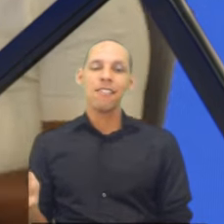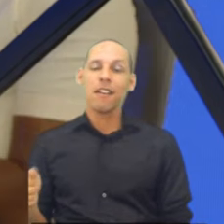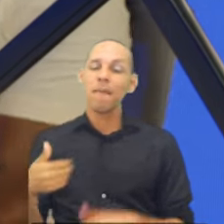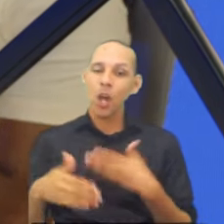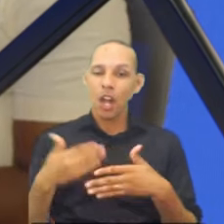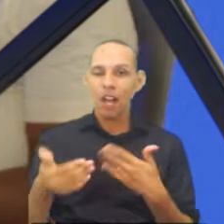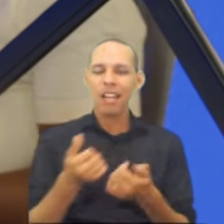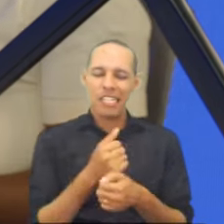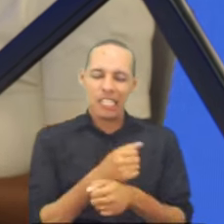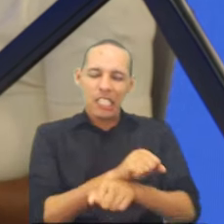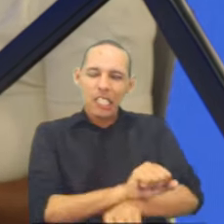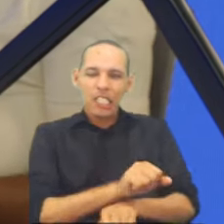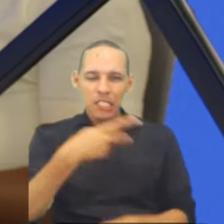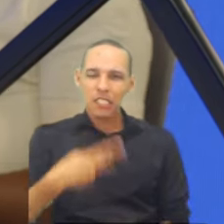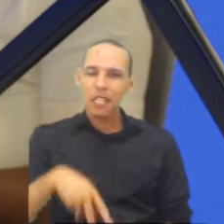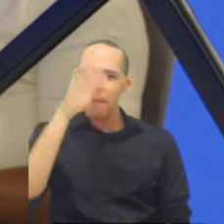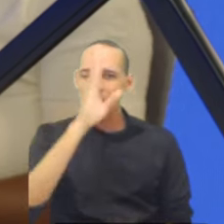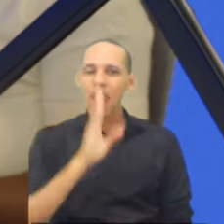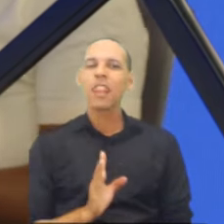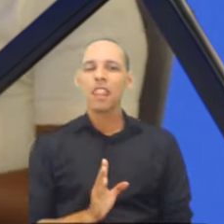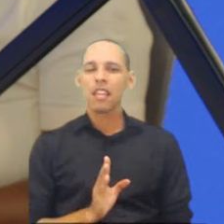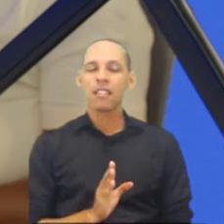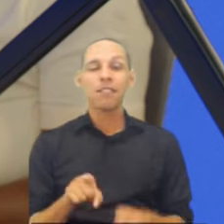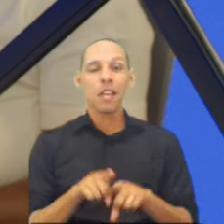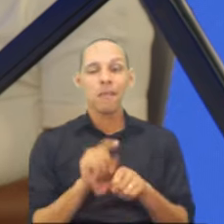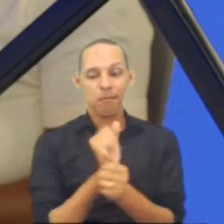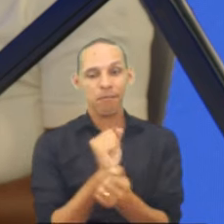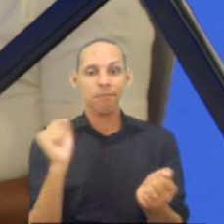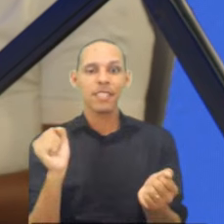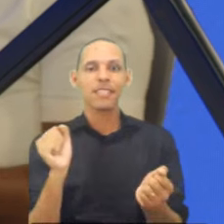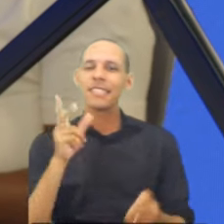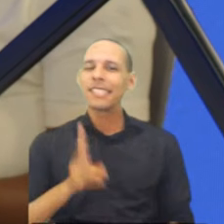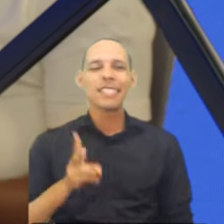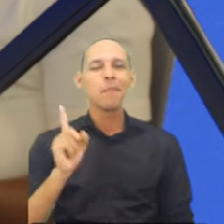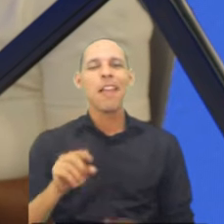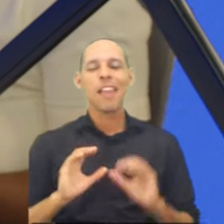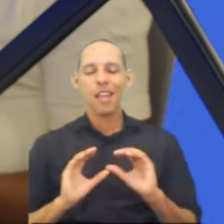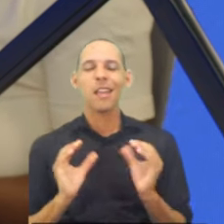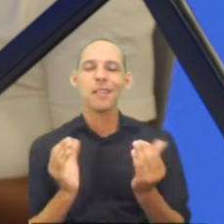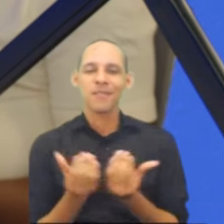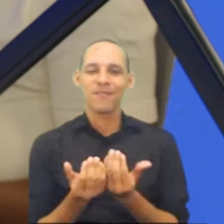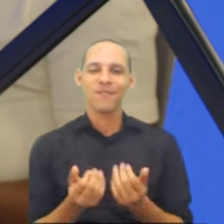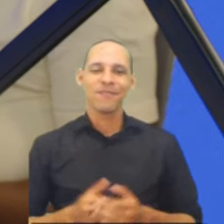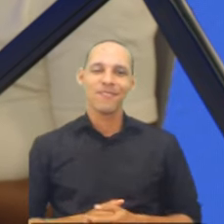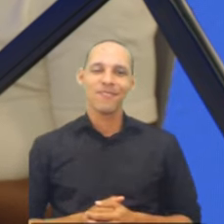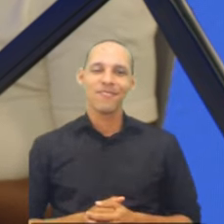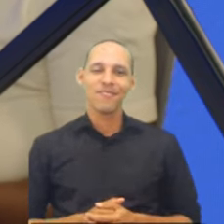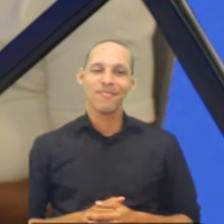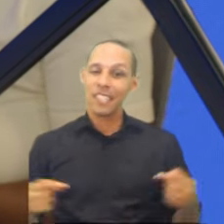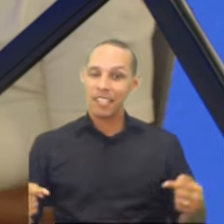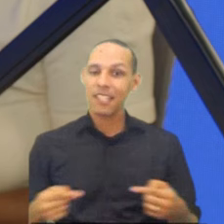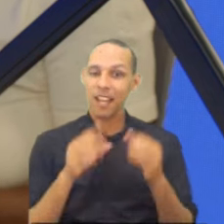o processo eh escavacado aqui no Brasil o processo abolicionista do Brasil a gente tá sempre falando de comunidade